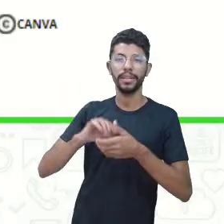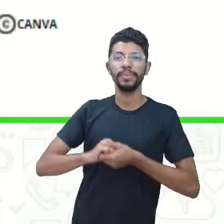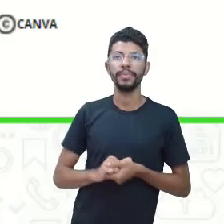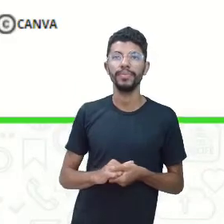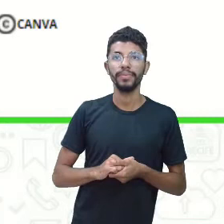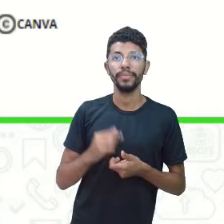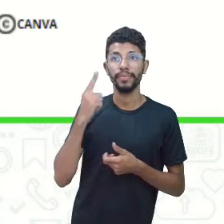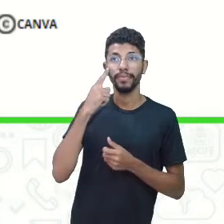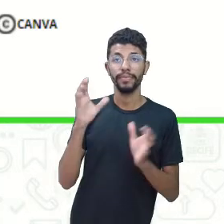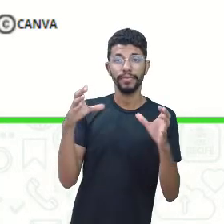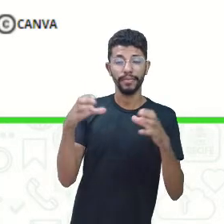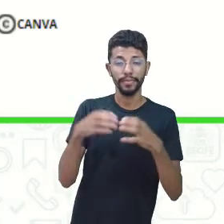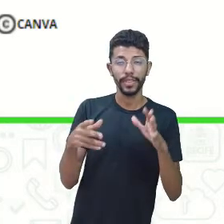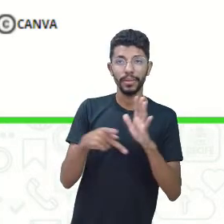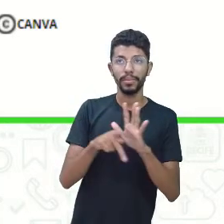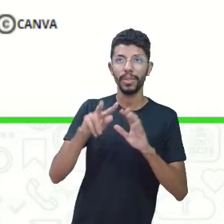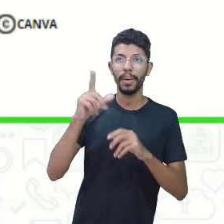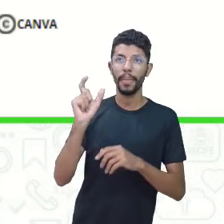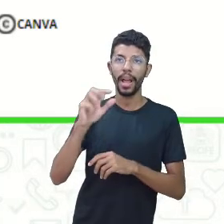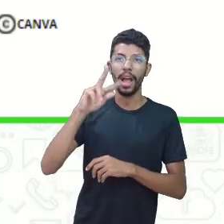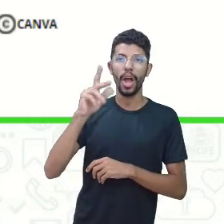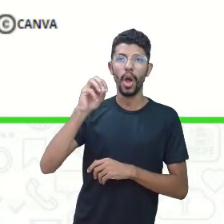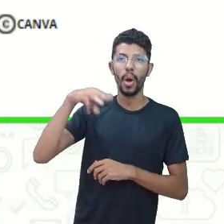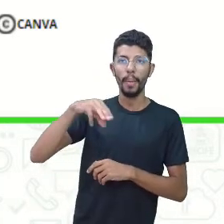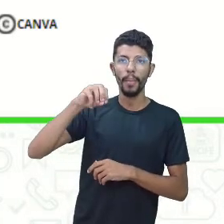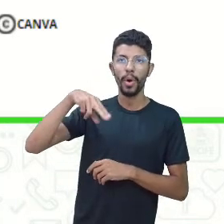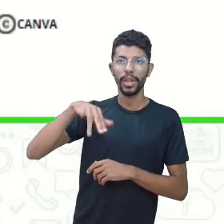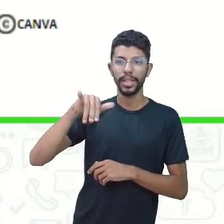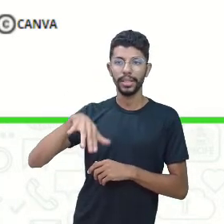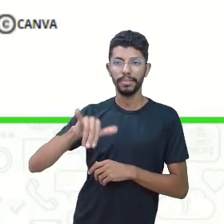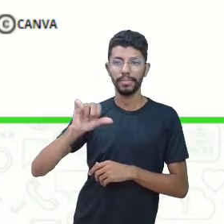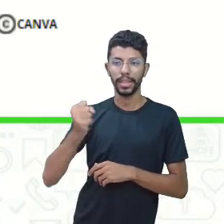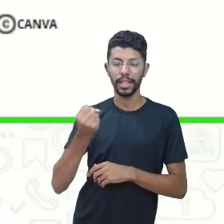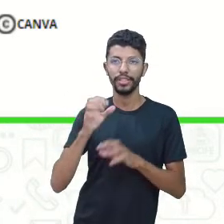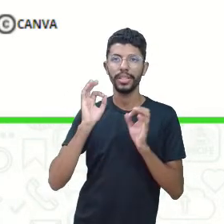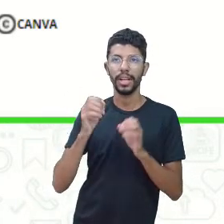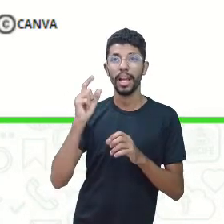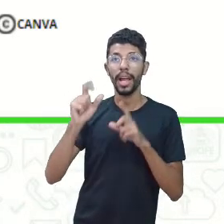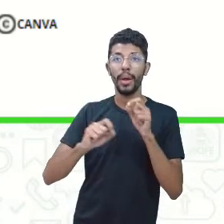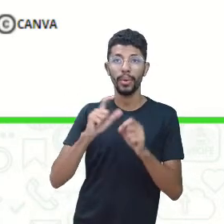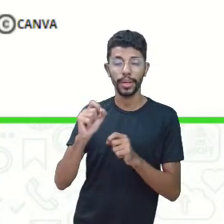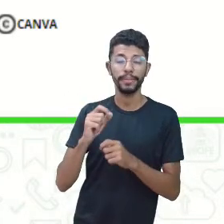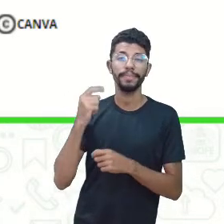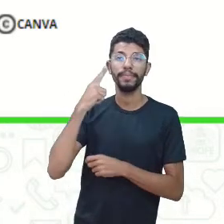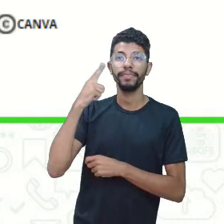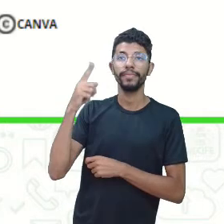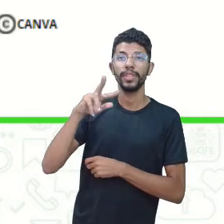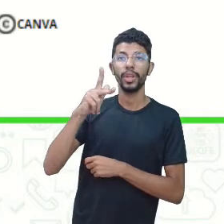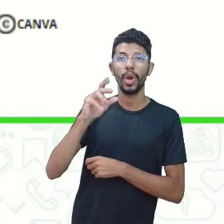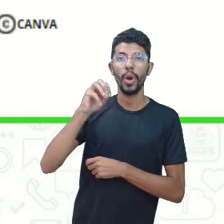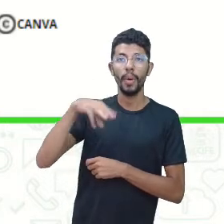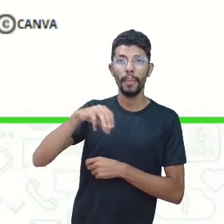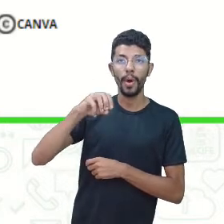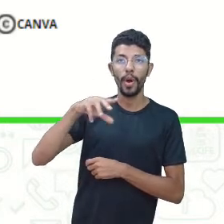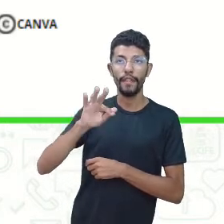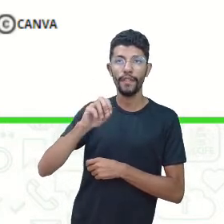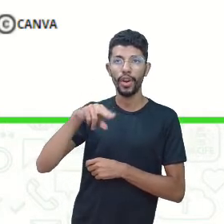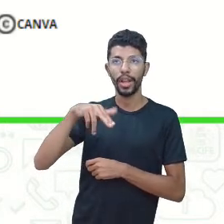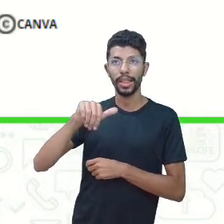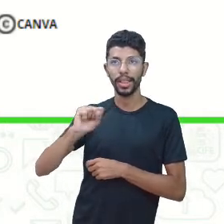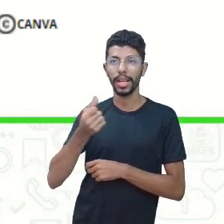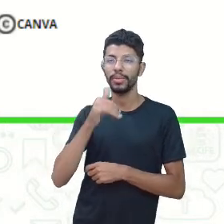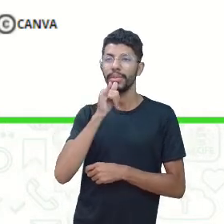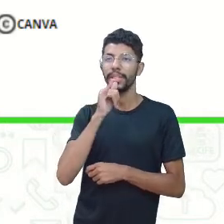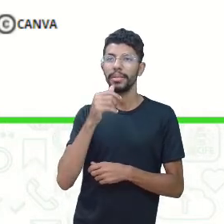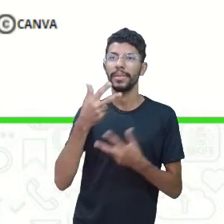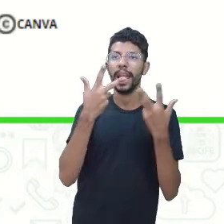Classificação das palavras homônimas, que são homófonas, né? São palavras iguais na pronúncia e diferentes na grafia. Por